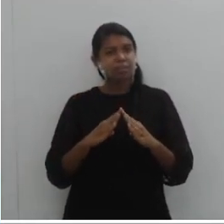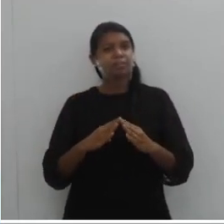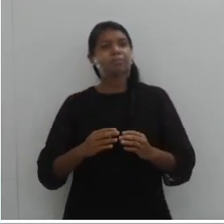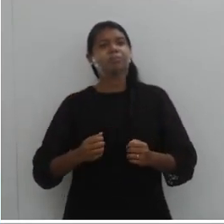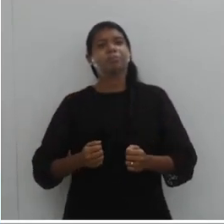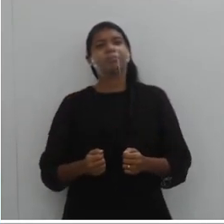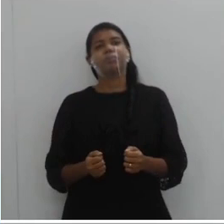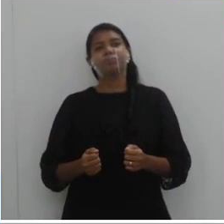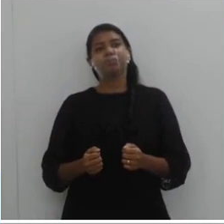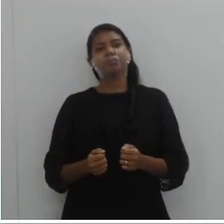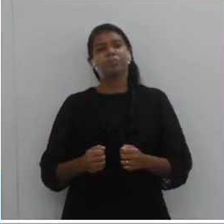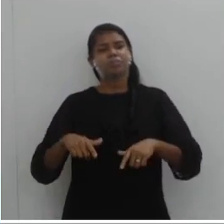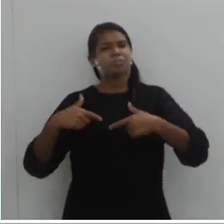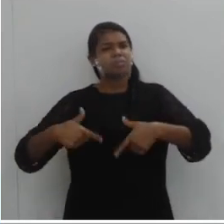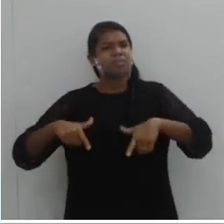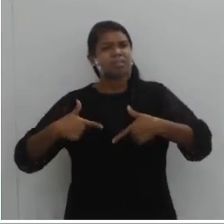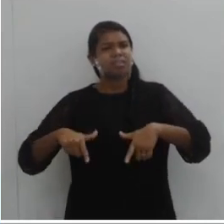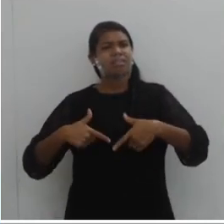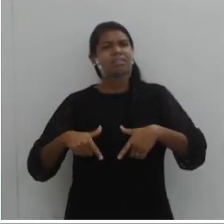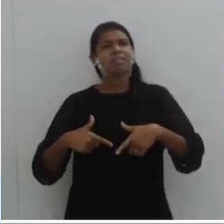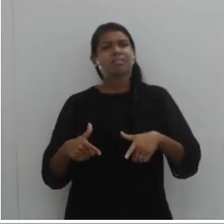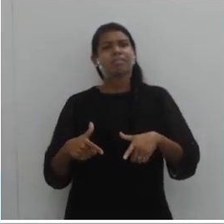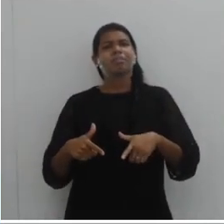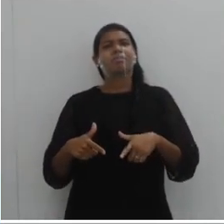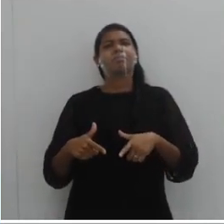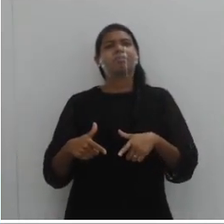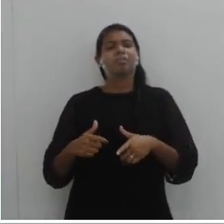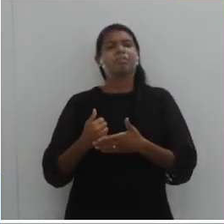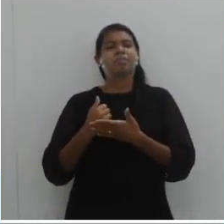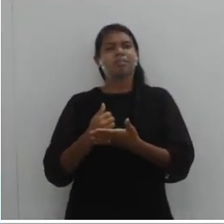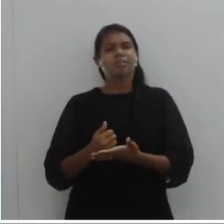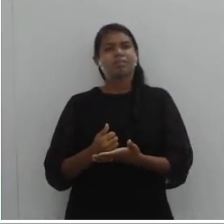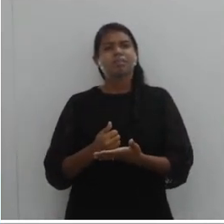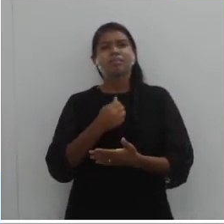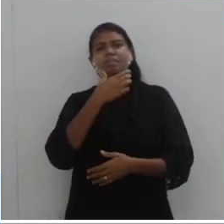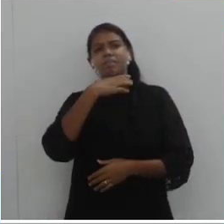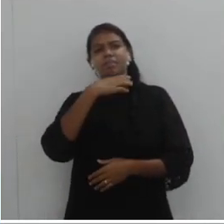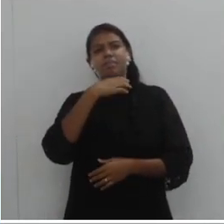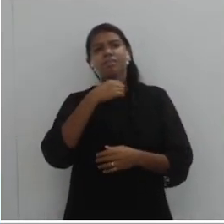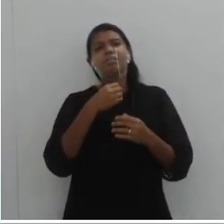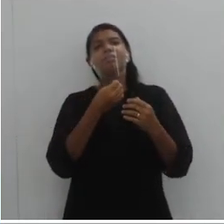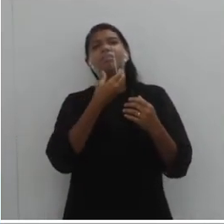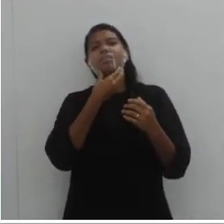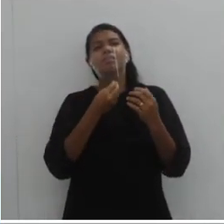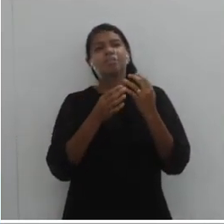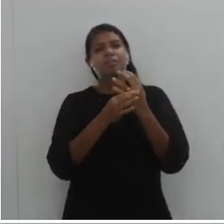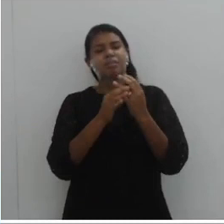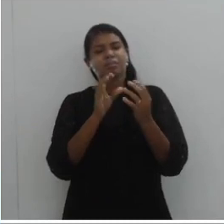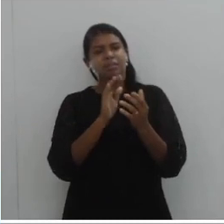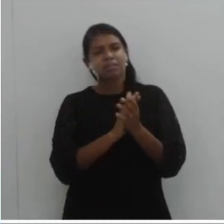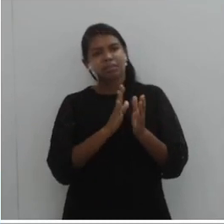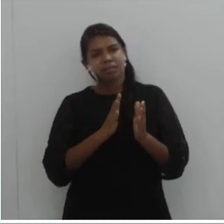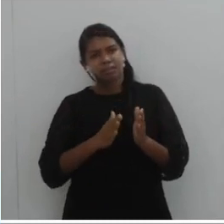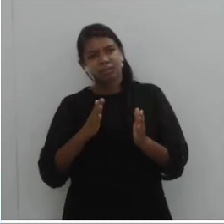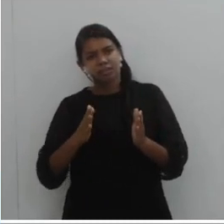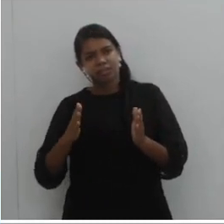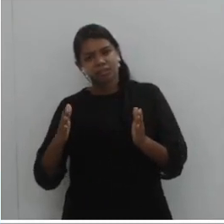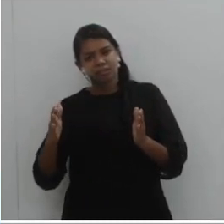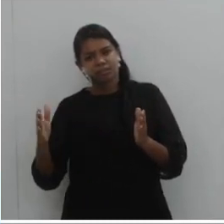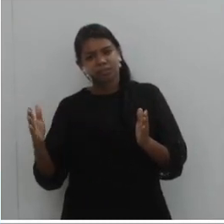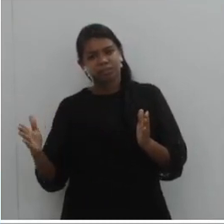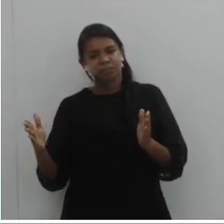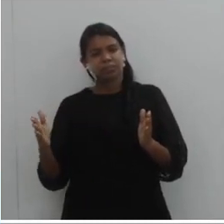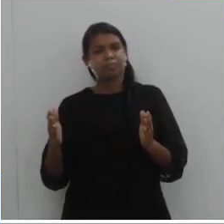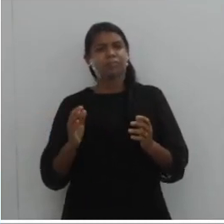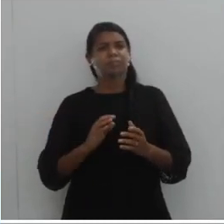procriação, trabalhar no campo com o marido. E a gente vai ter nesse período as rainhas, olha aí lá no